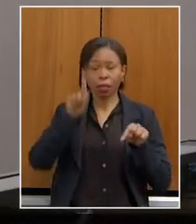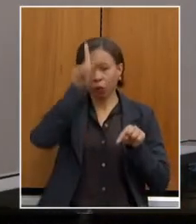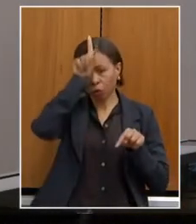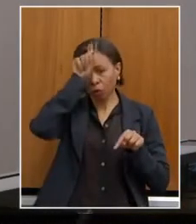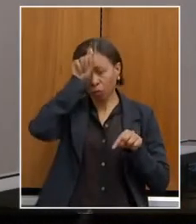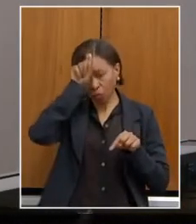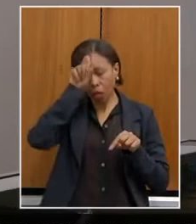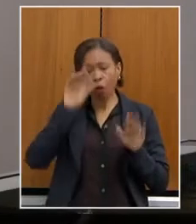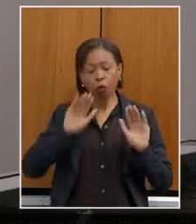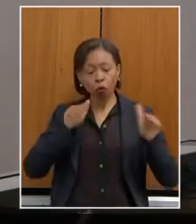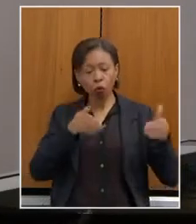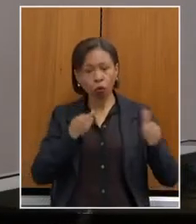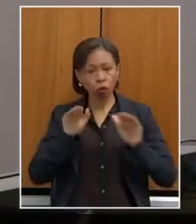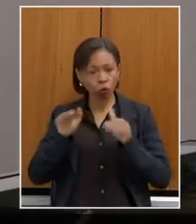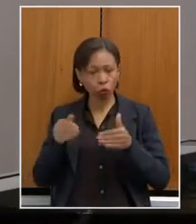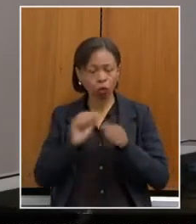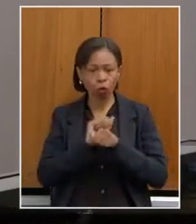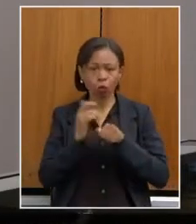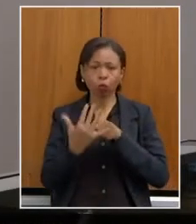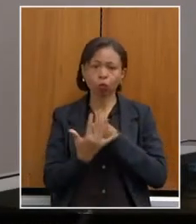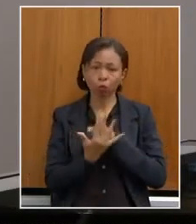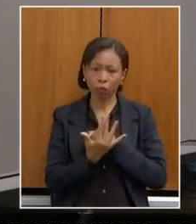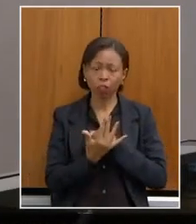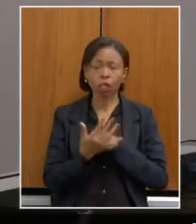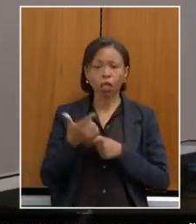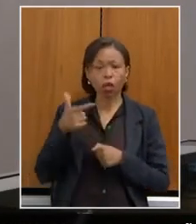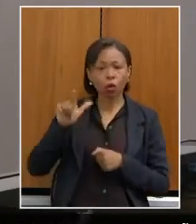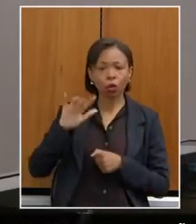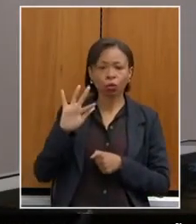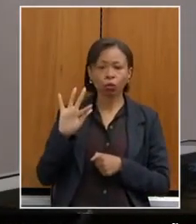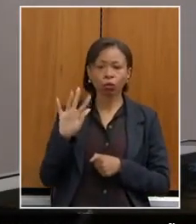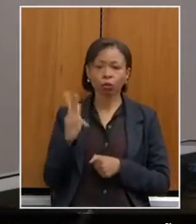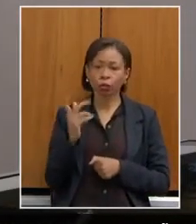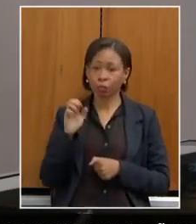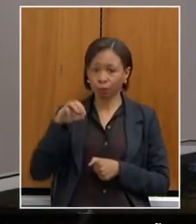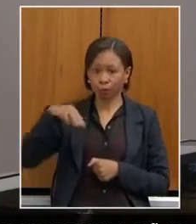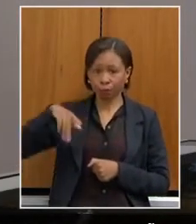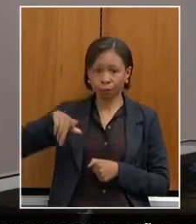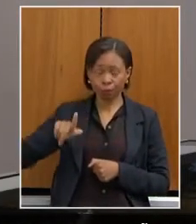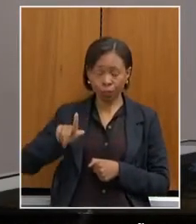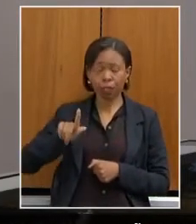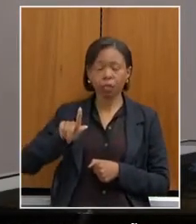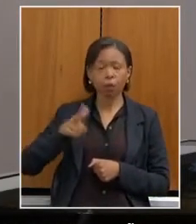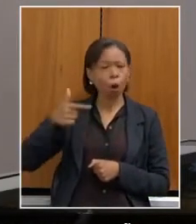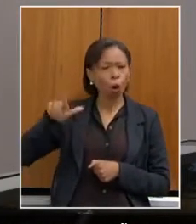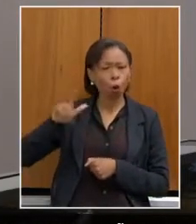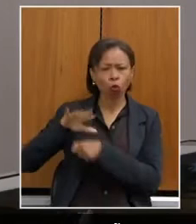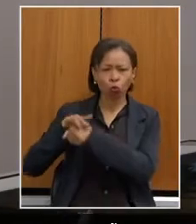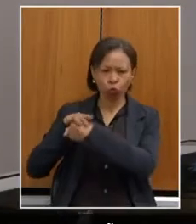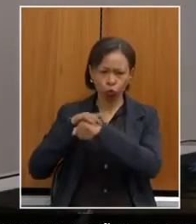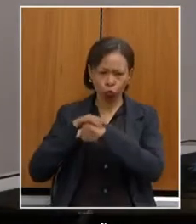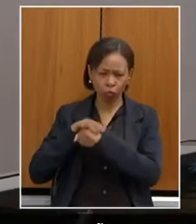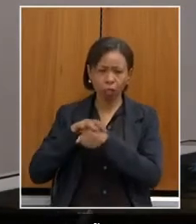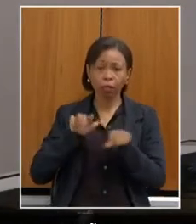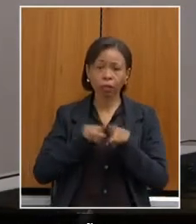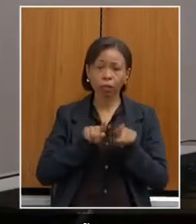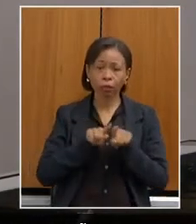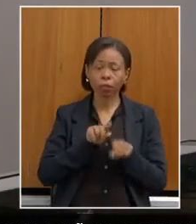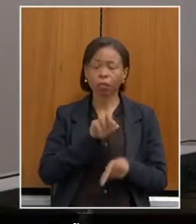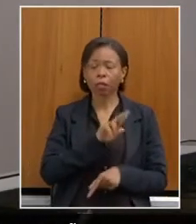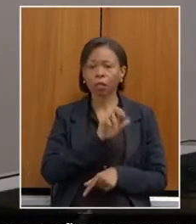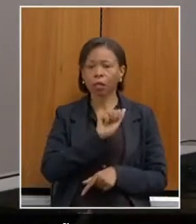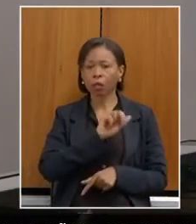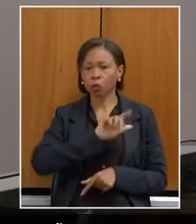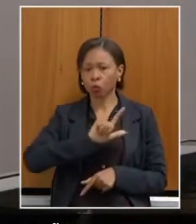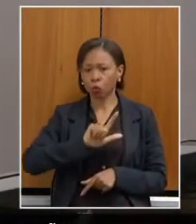FEMIG, está atendendo estes pacientes. Enquanto isso, o Raul Soares, houve uma grande expansão também de leitos